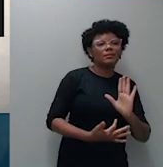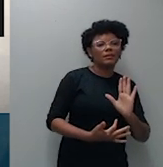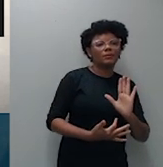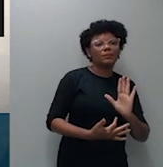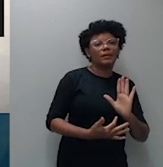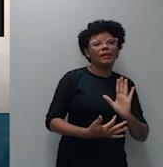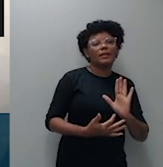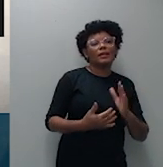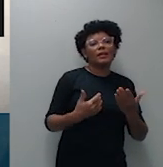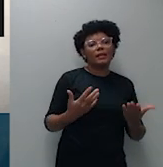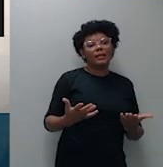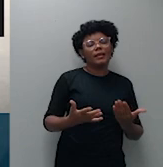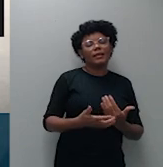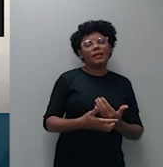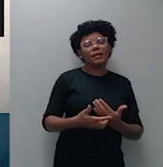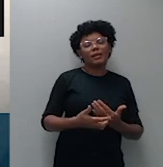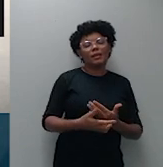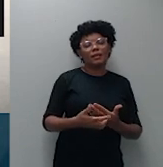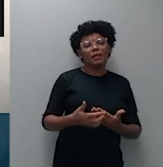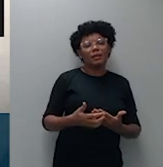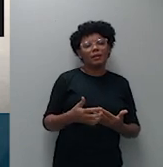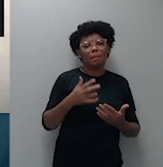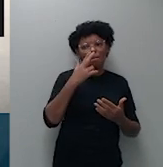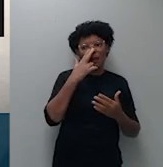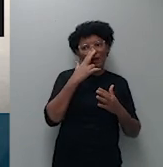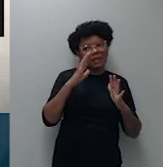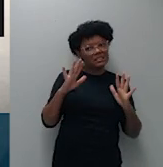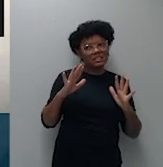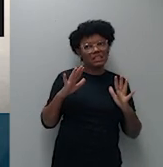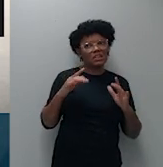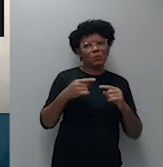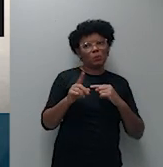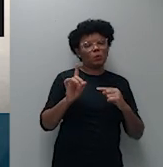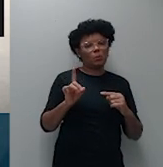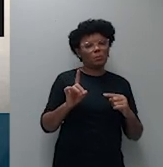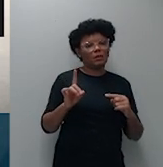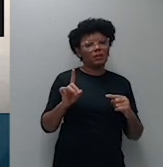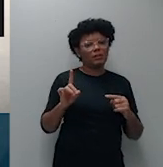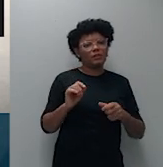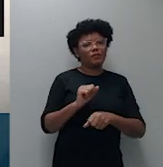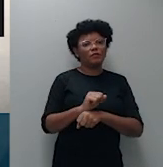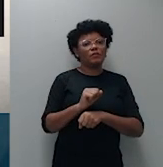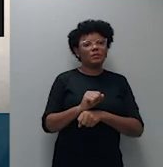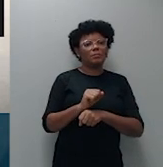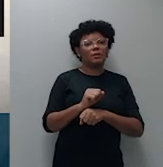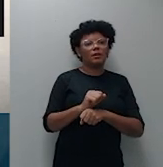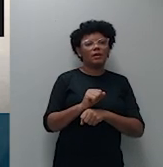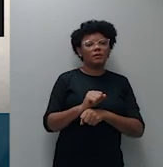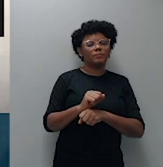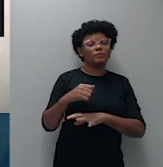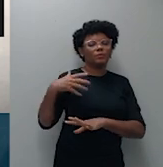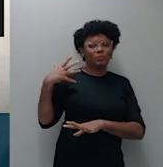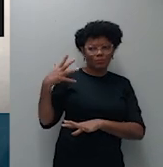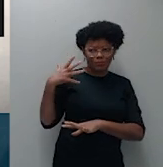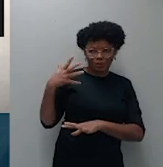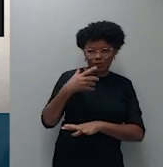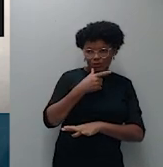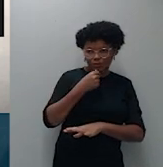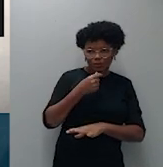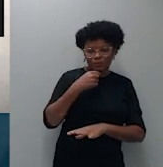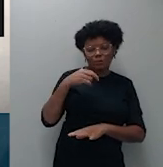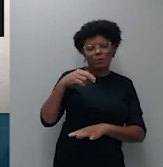que se pretende aceitar não não parece razoável mas vou aguardar a manifestação